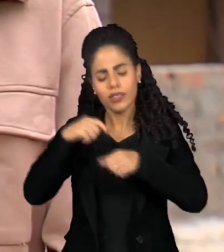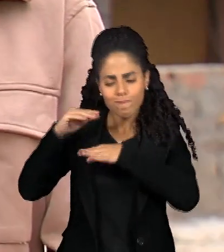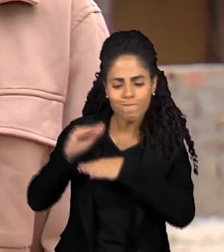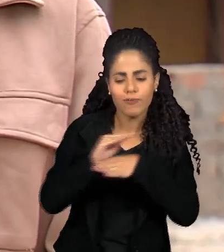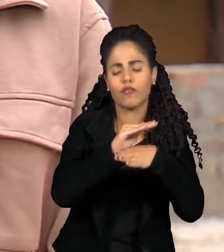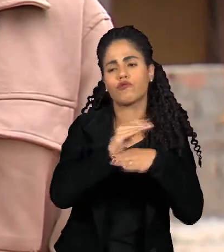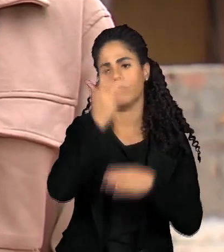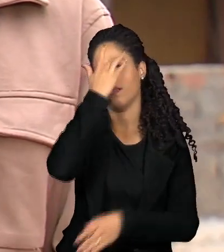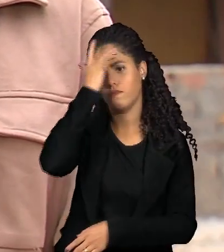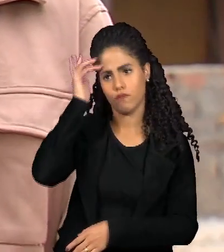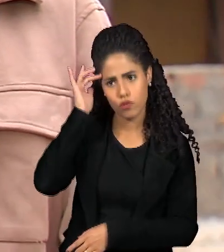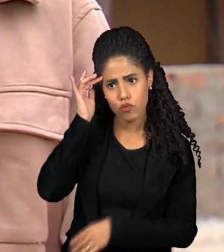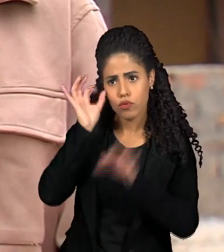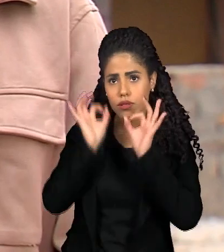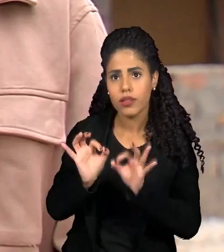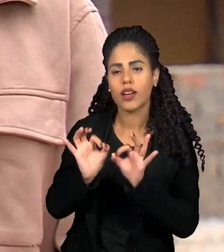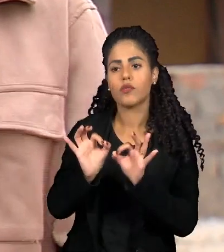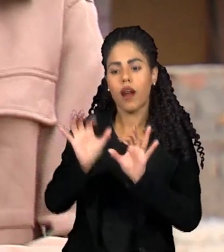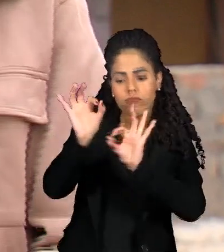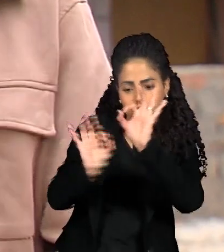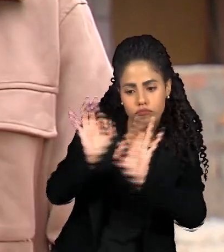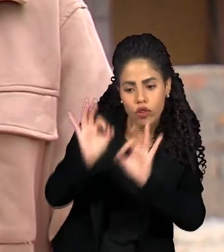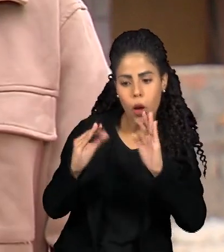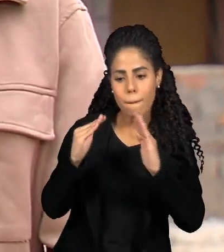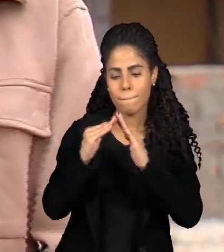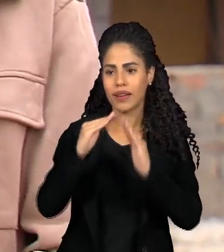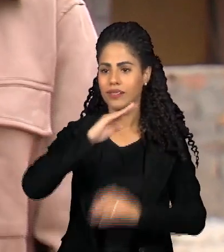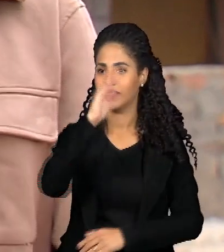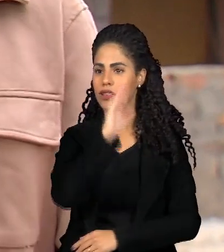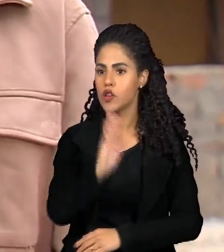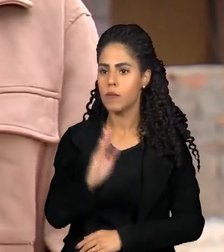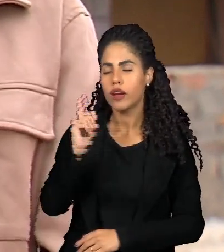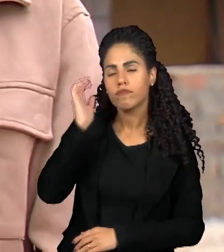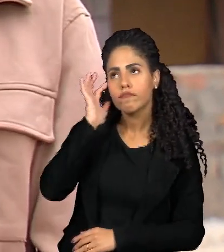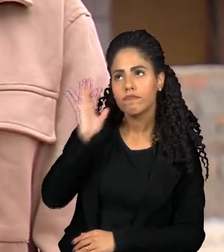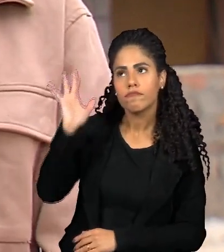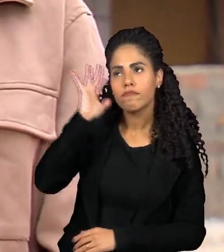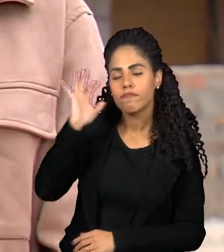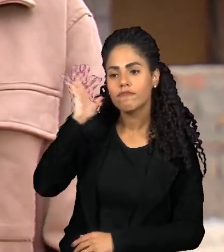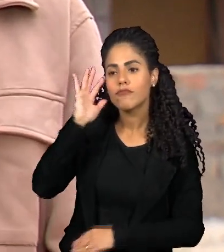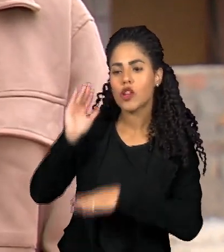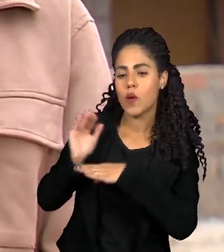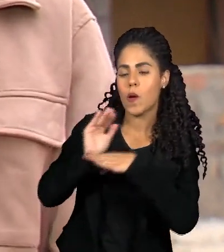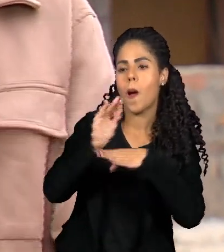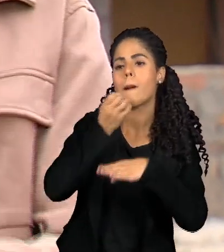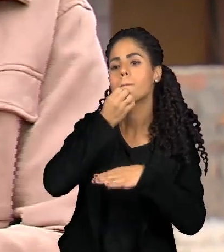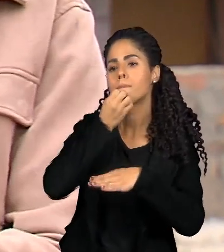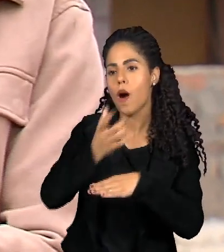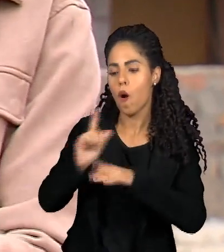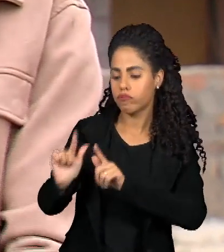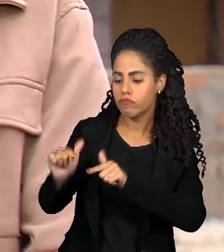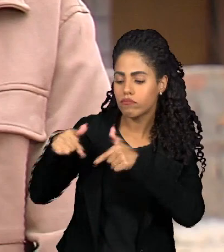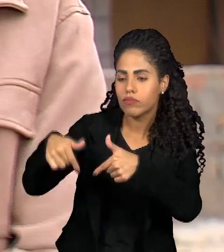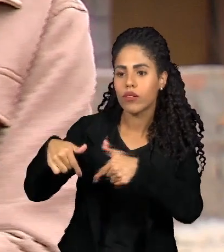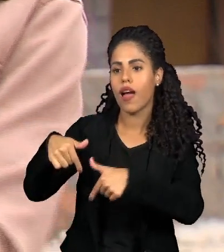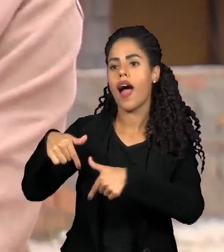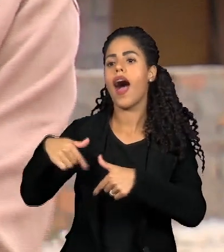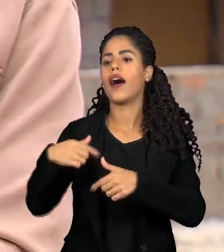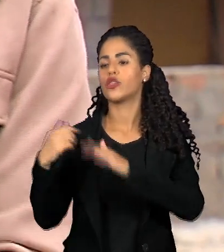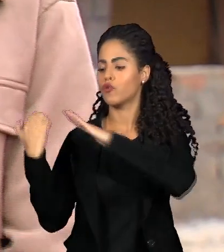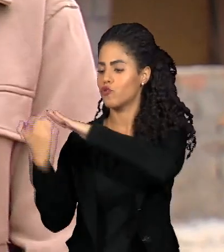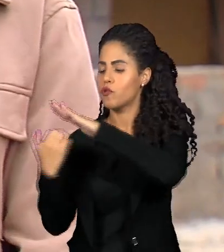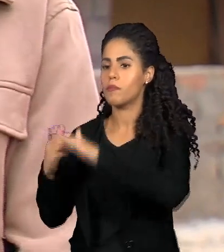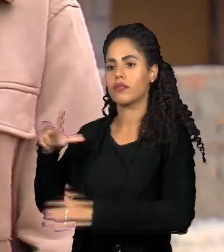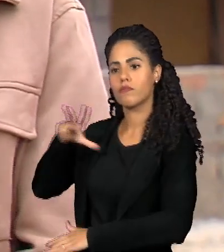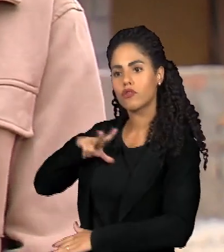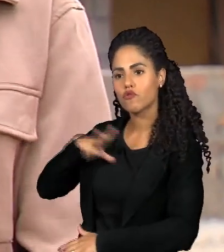esse venha para uma reflexão coletiva, onde a iniciativa privada, o Estado e a